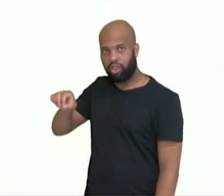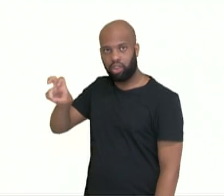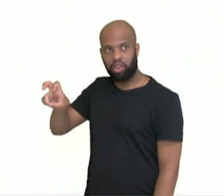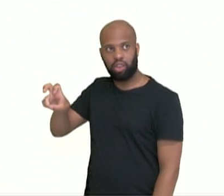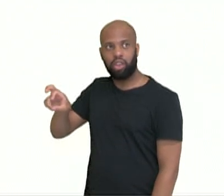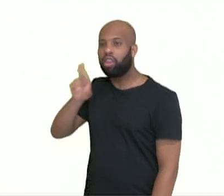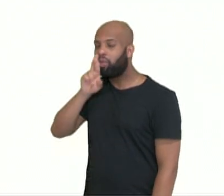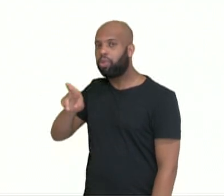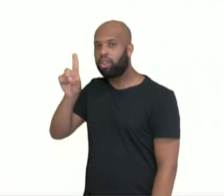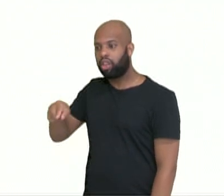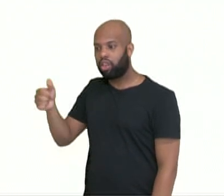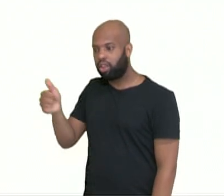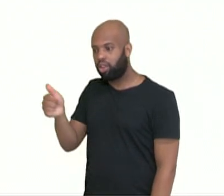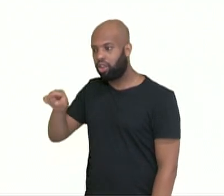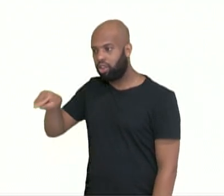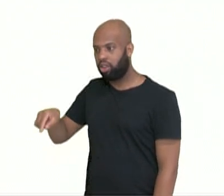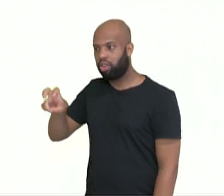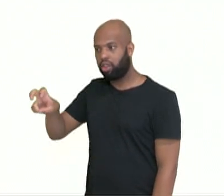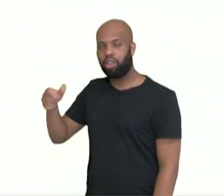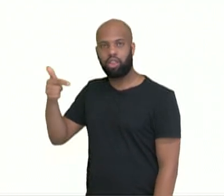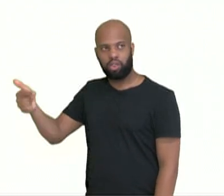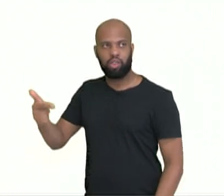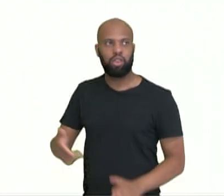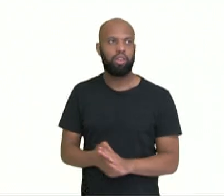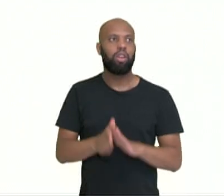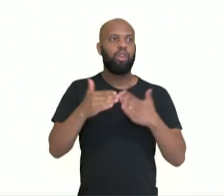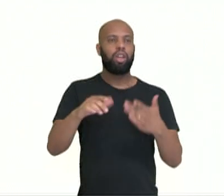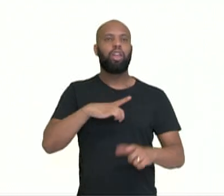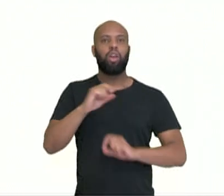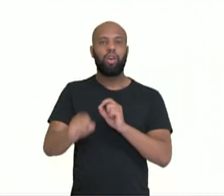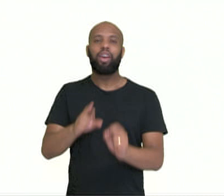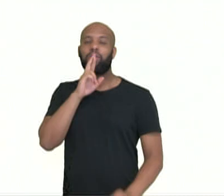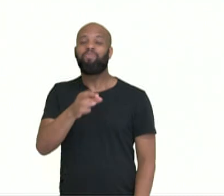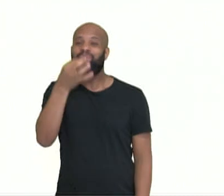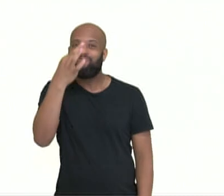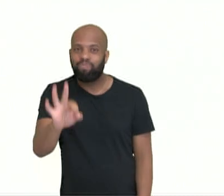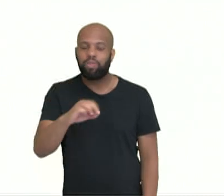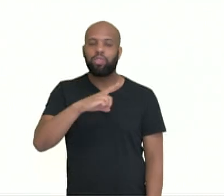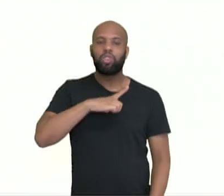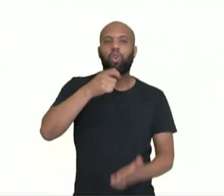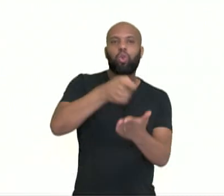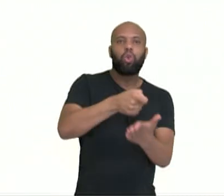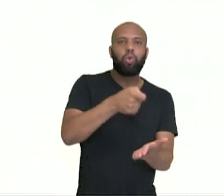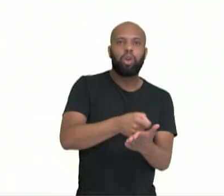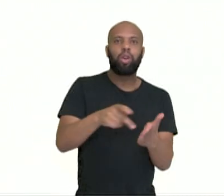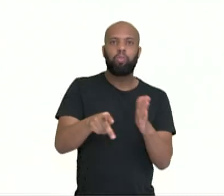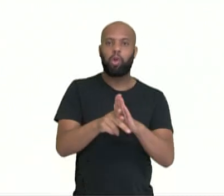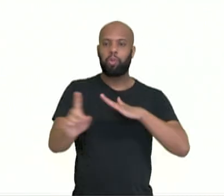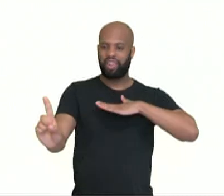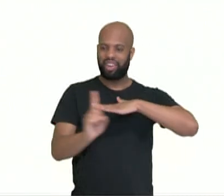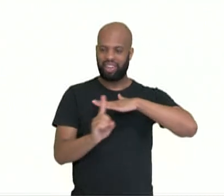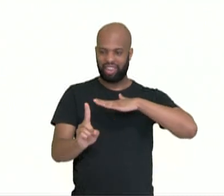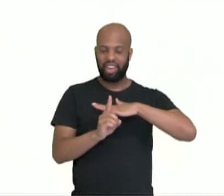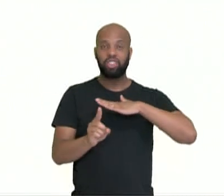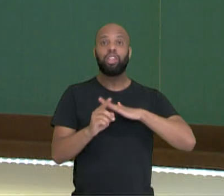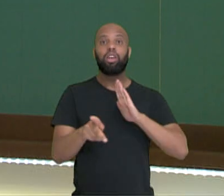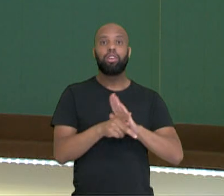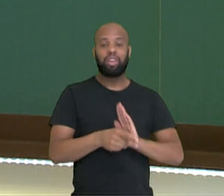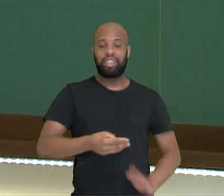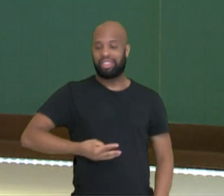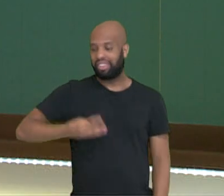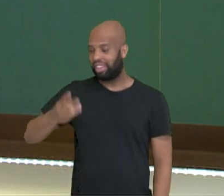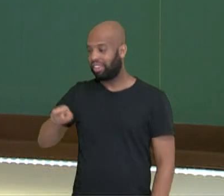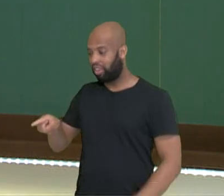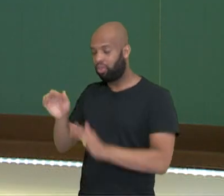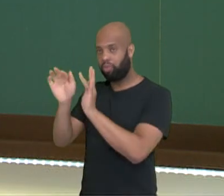R$ 11,52. Então, o preço correto que deveria ter sido cobrado pelo pão no terceiro mês seria